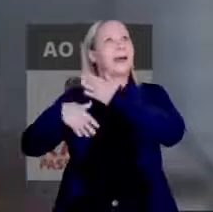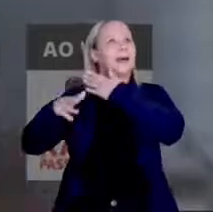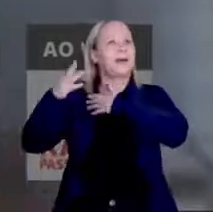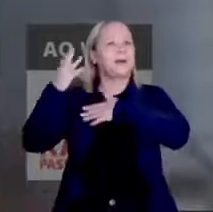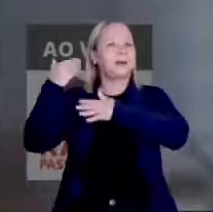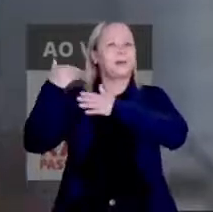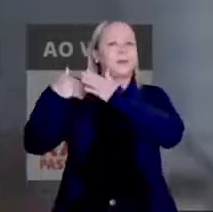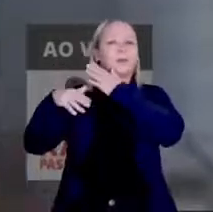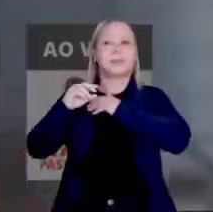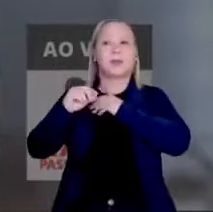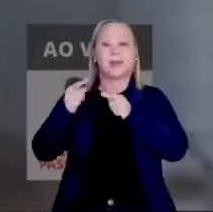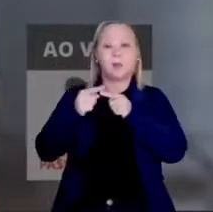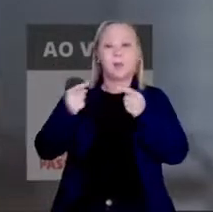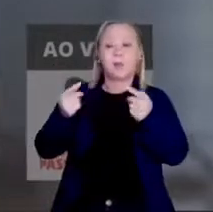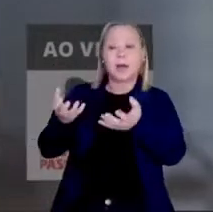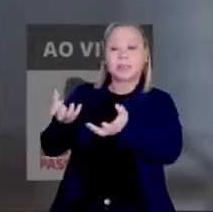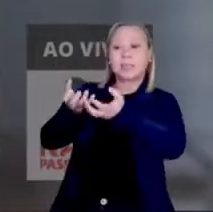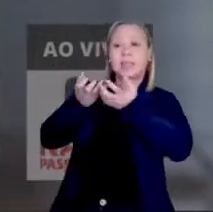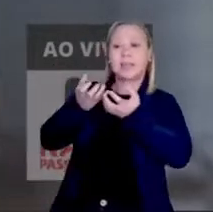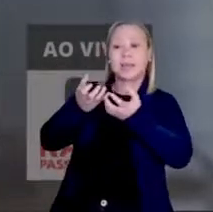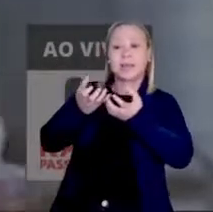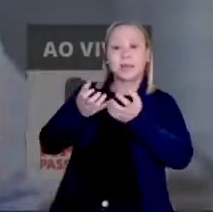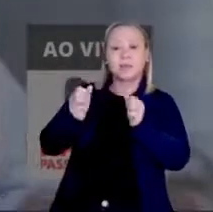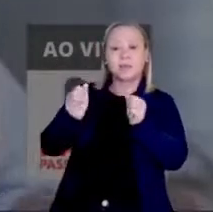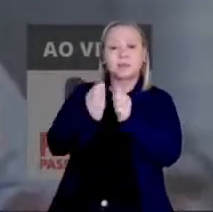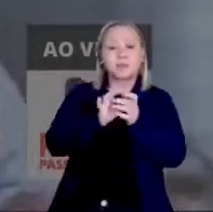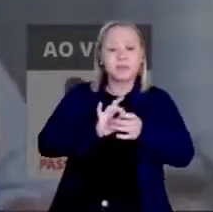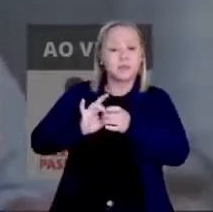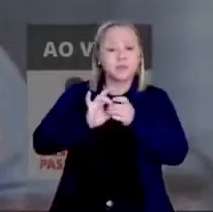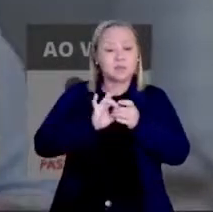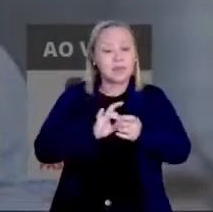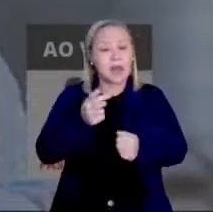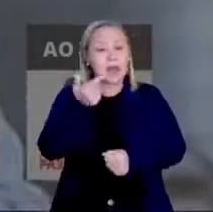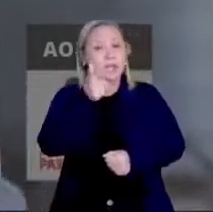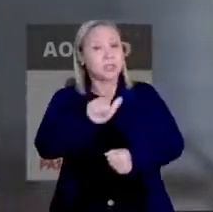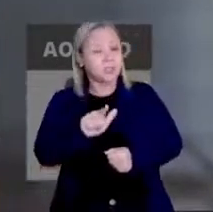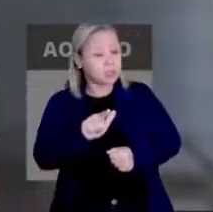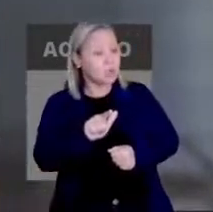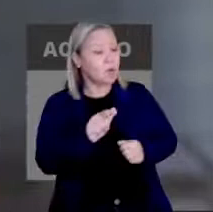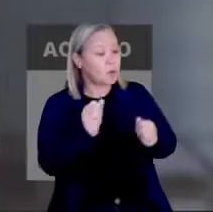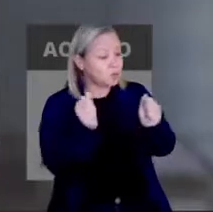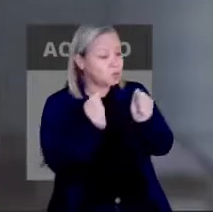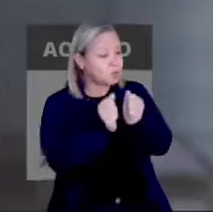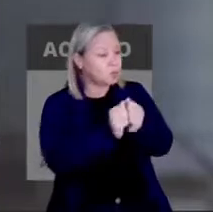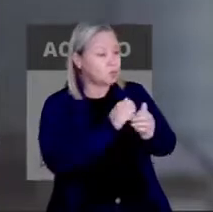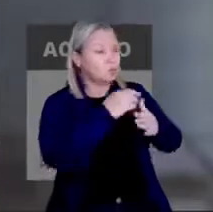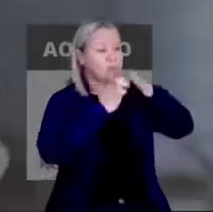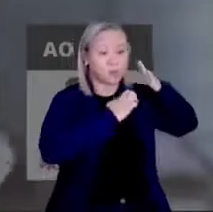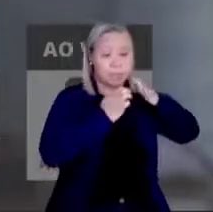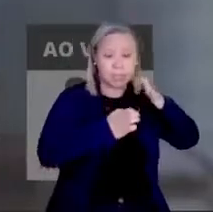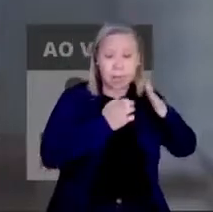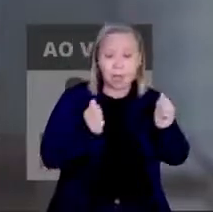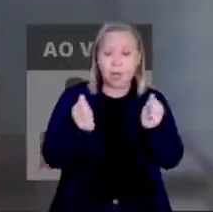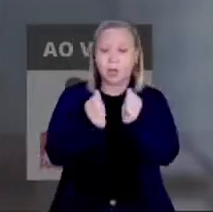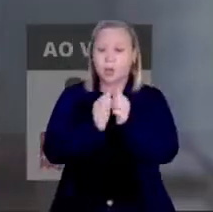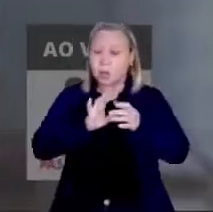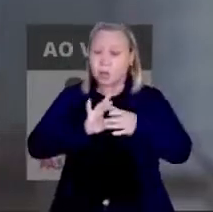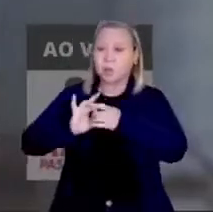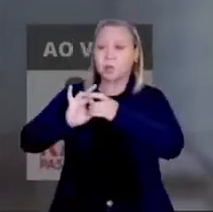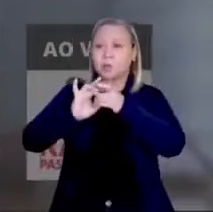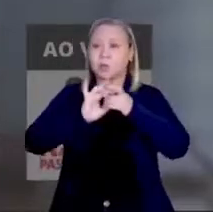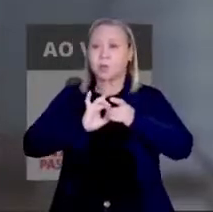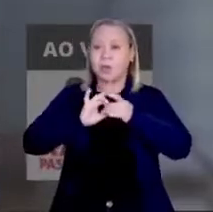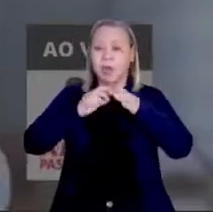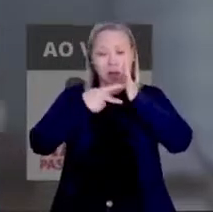queriam construir, que foi o que eles fizeram no governo Temer. Prometeram uma ponte para o futuro, cavaram um abismo